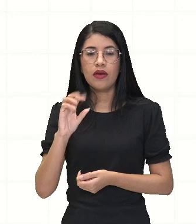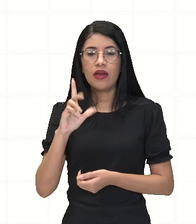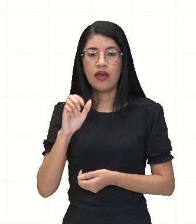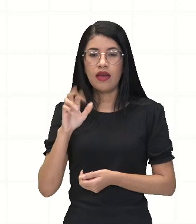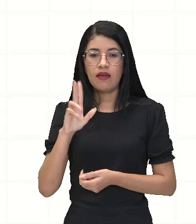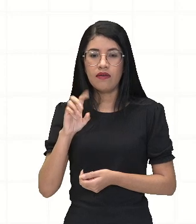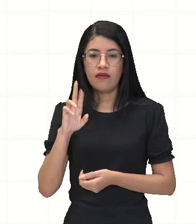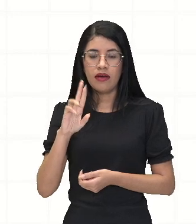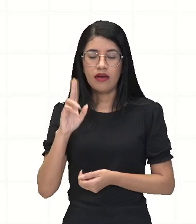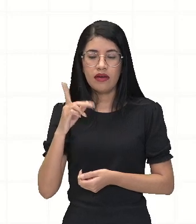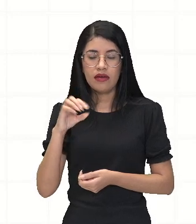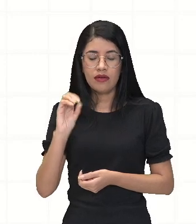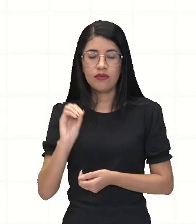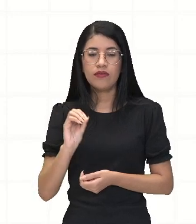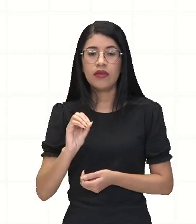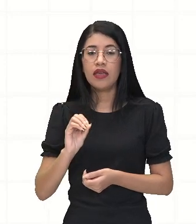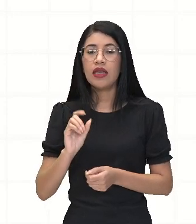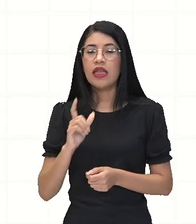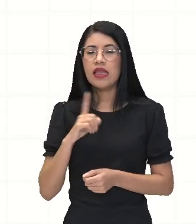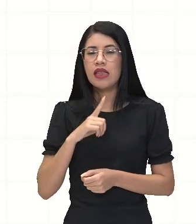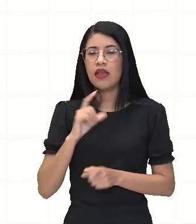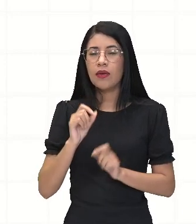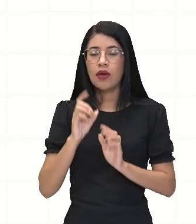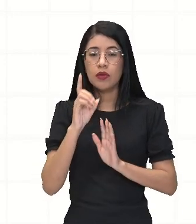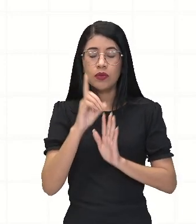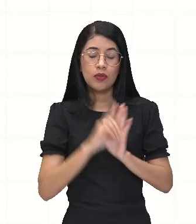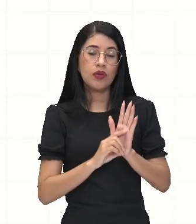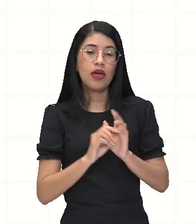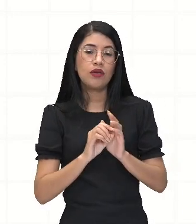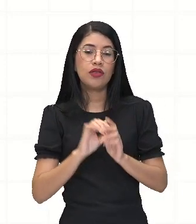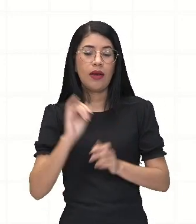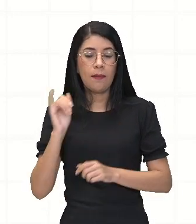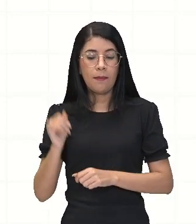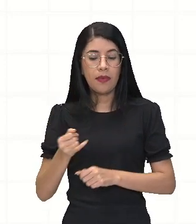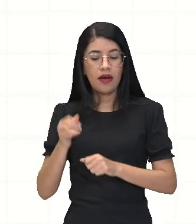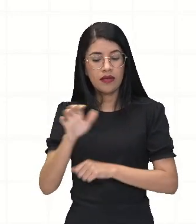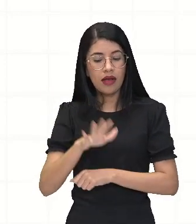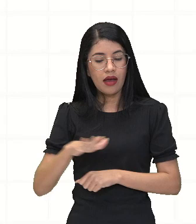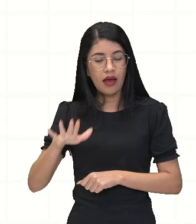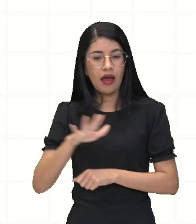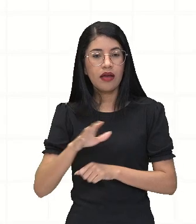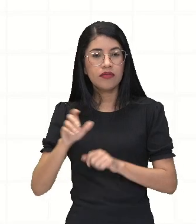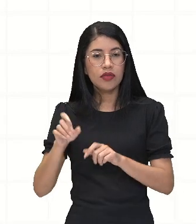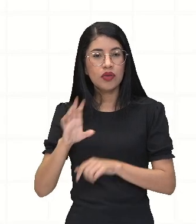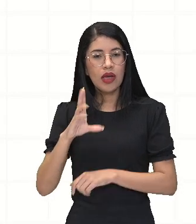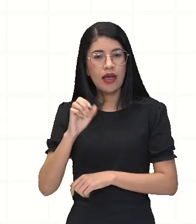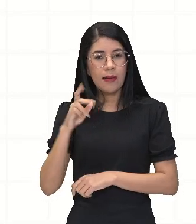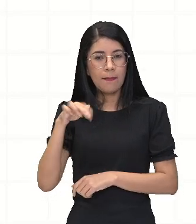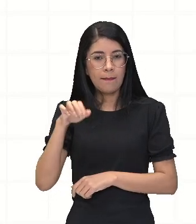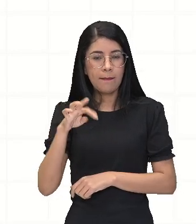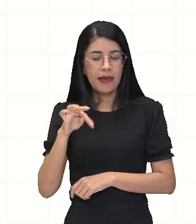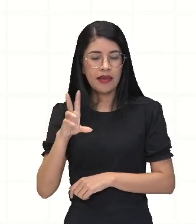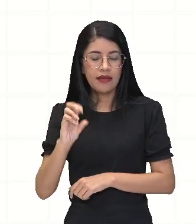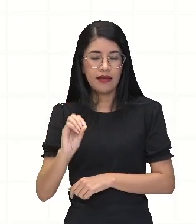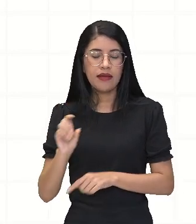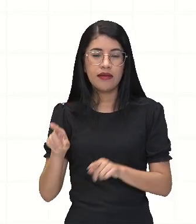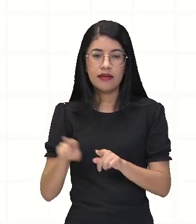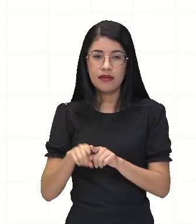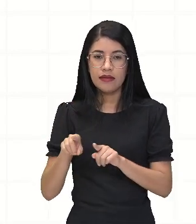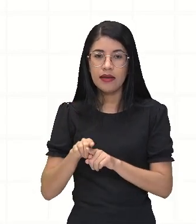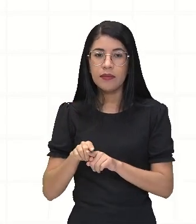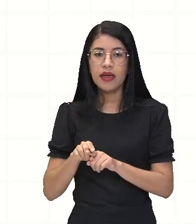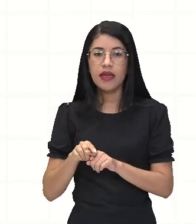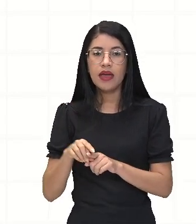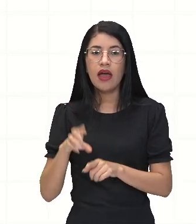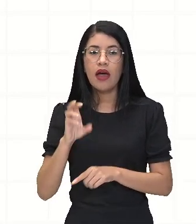vai fundar aqui, que vai ganhar o direito de explorar a região aqui da capitania de Cametá e também aqui em